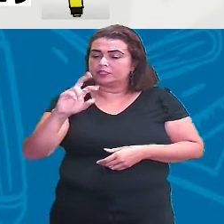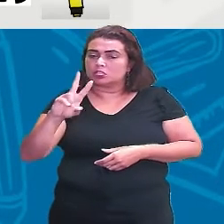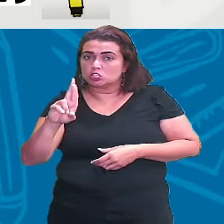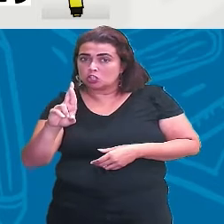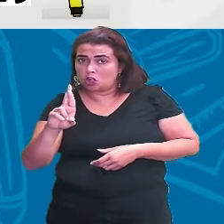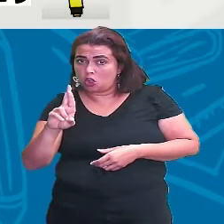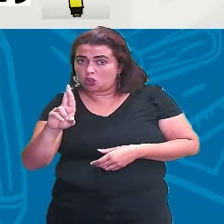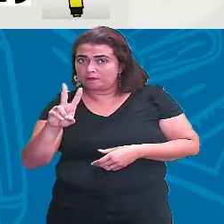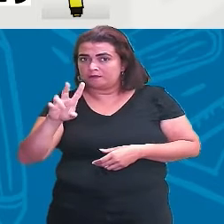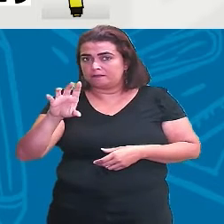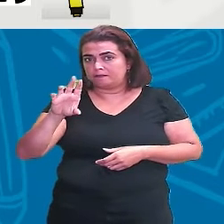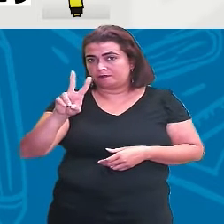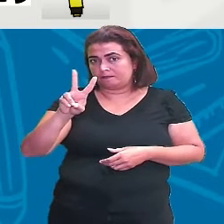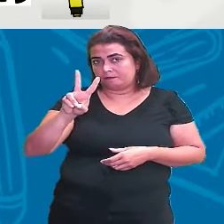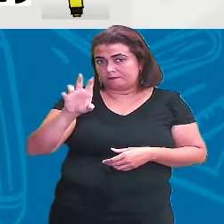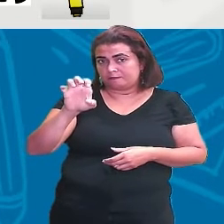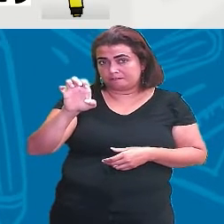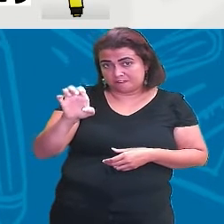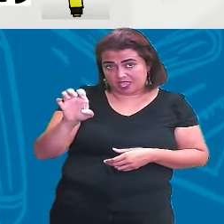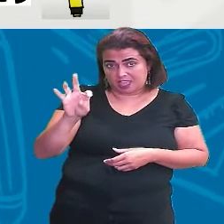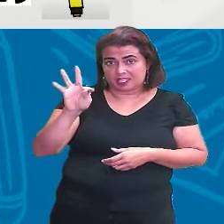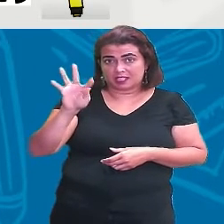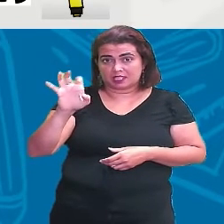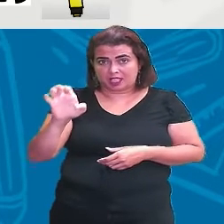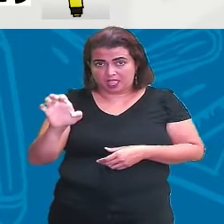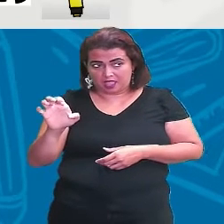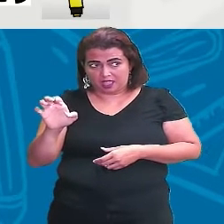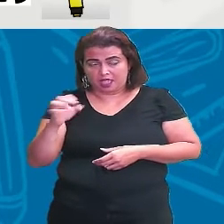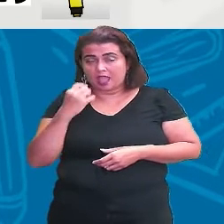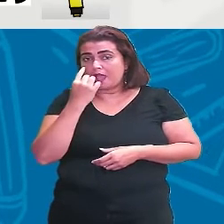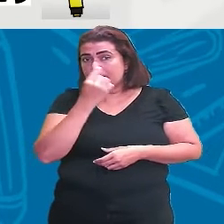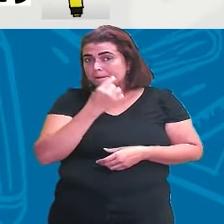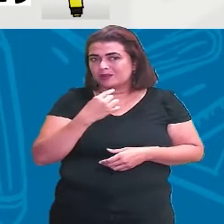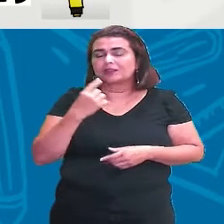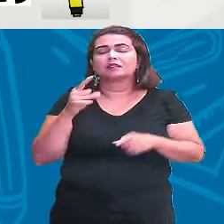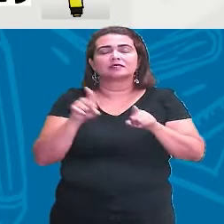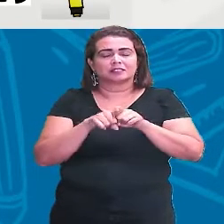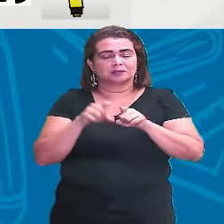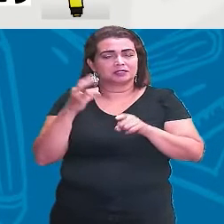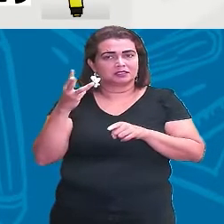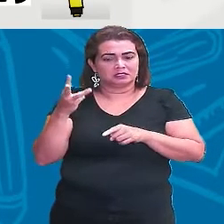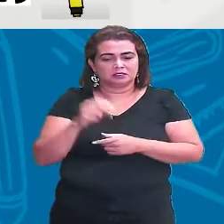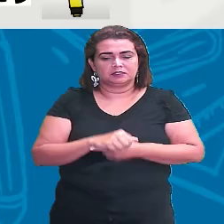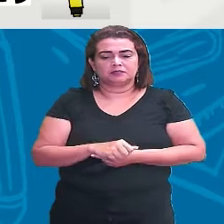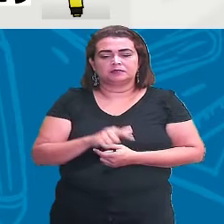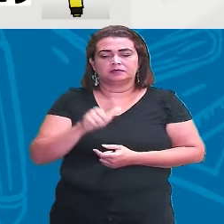sorvete. Olha aí, 3 vezes também.